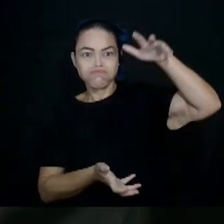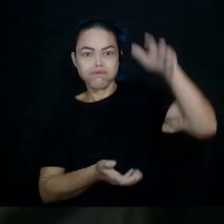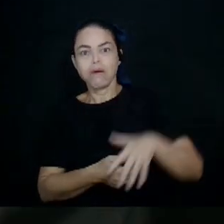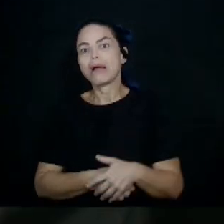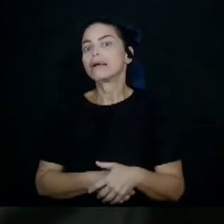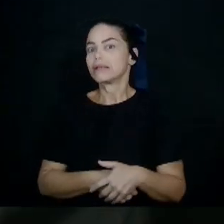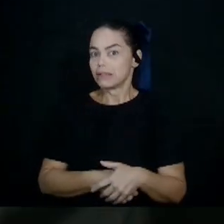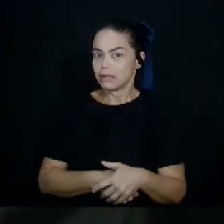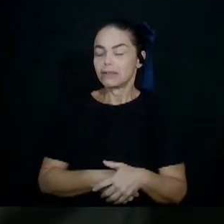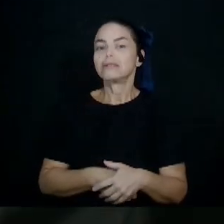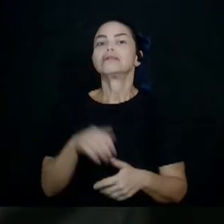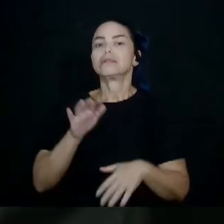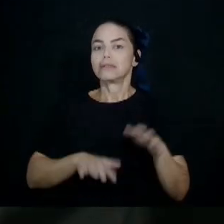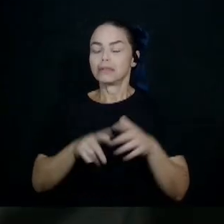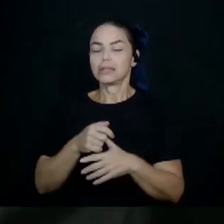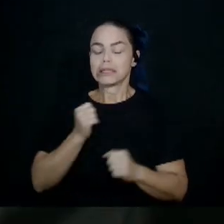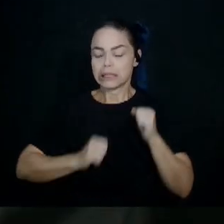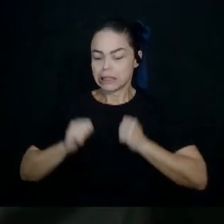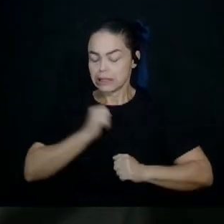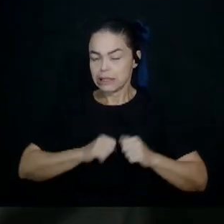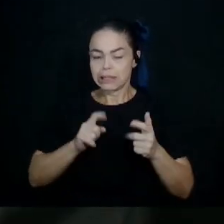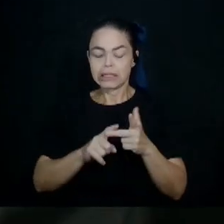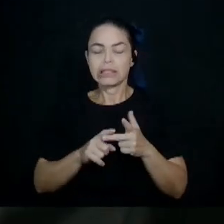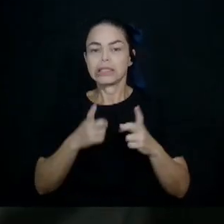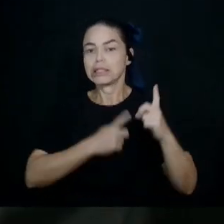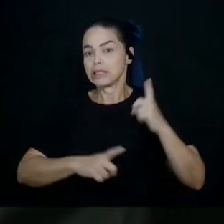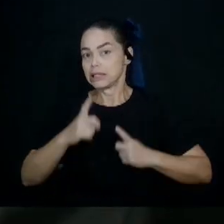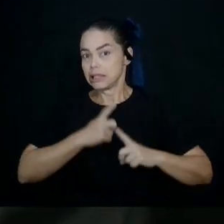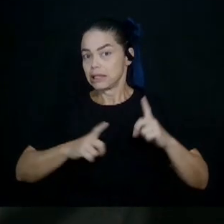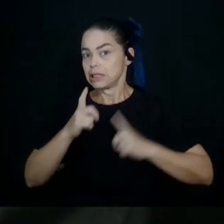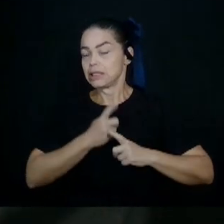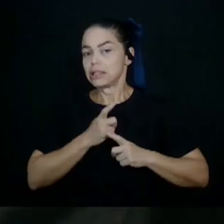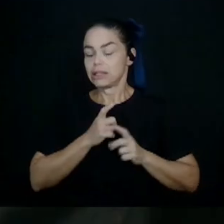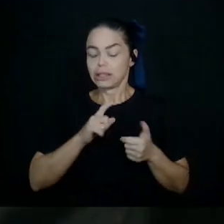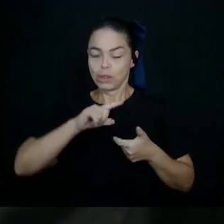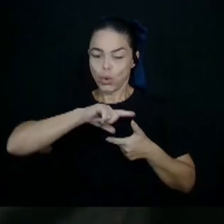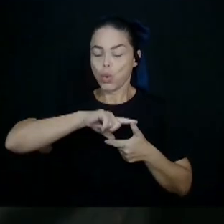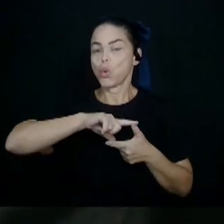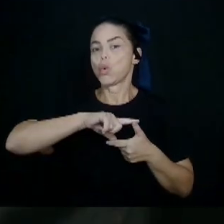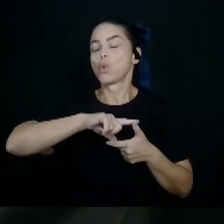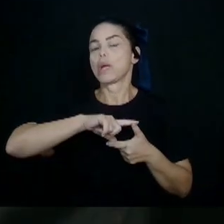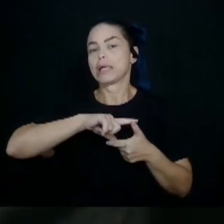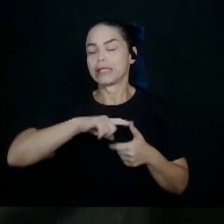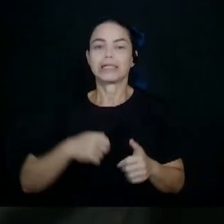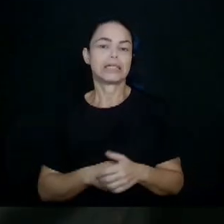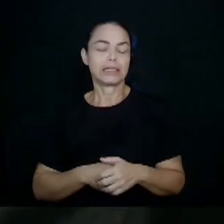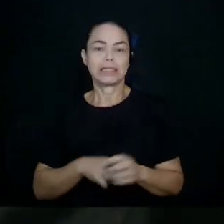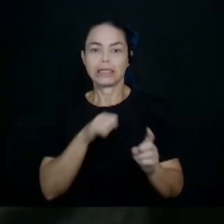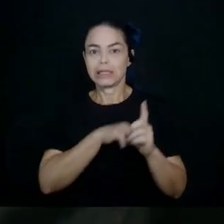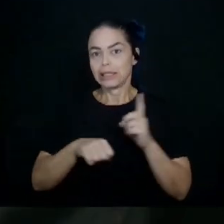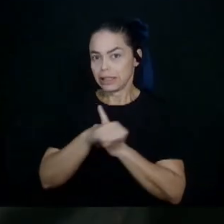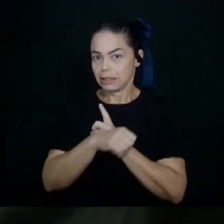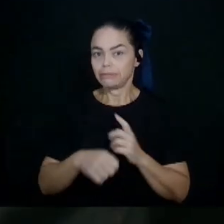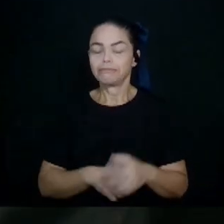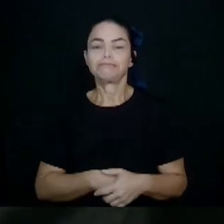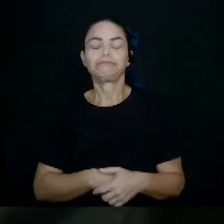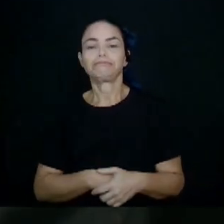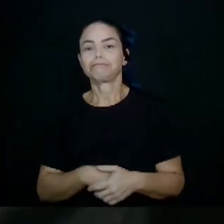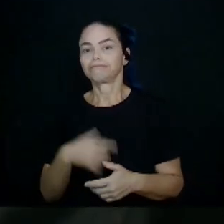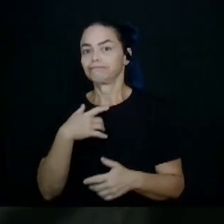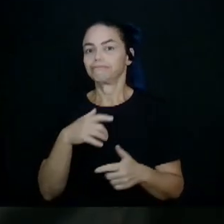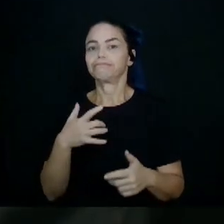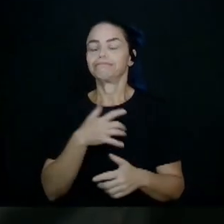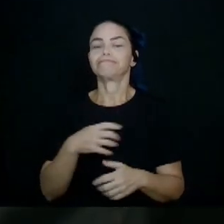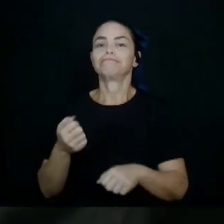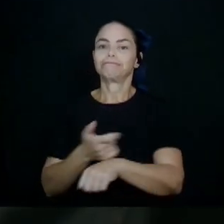junto com ansiedade, depressão e isolamento social. E tem mais, não é só uma questão emocional. Casas